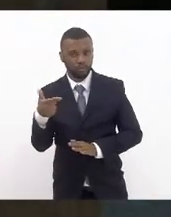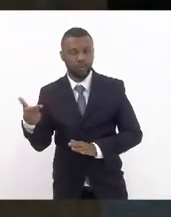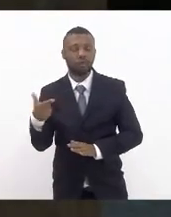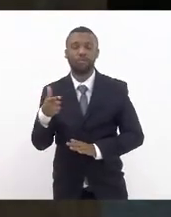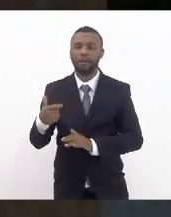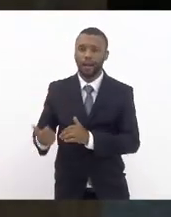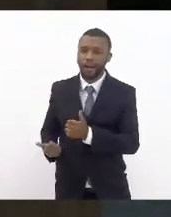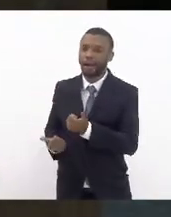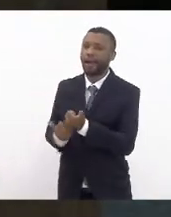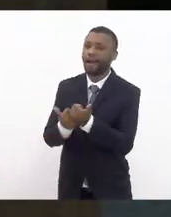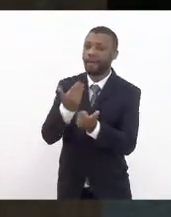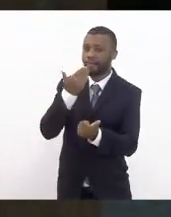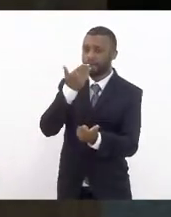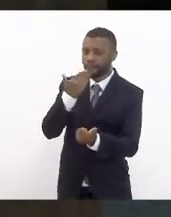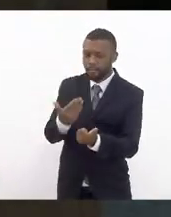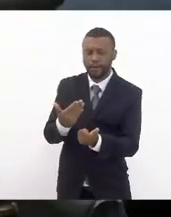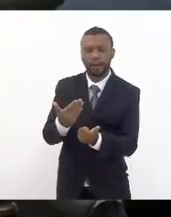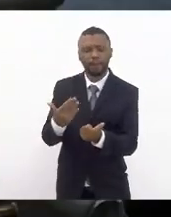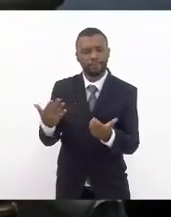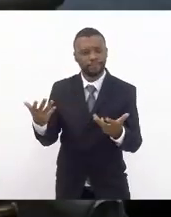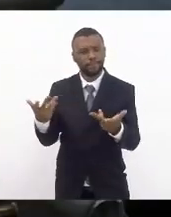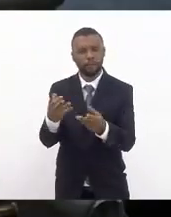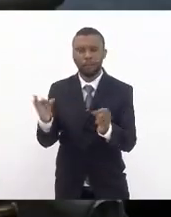é favorável com louvor.